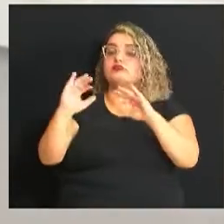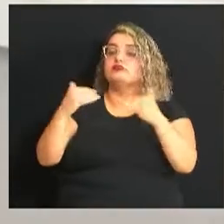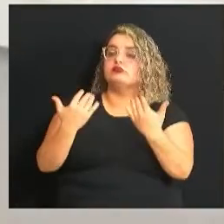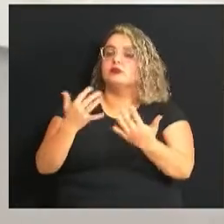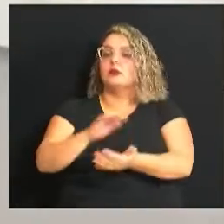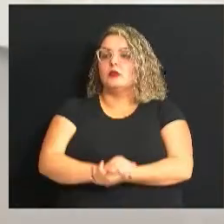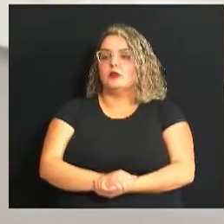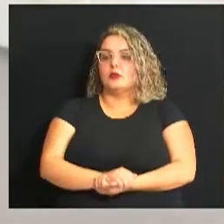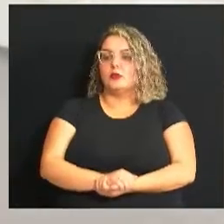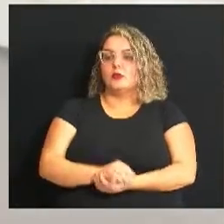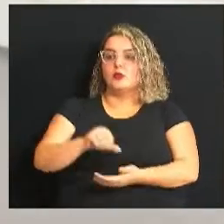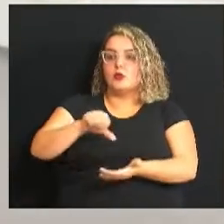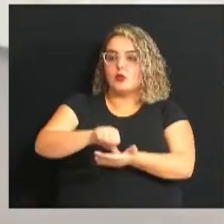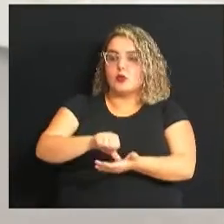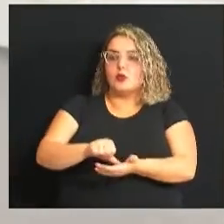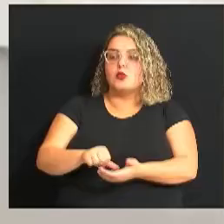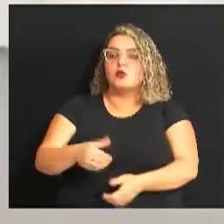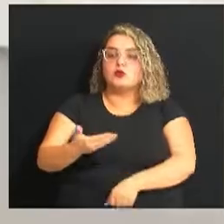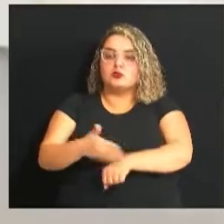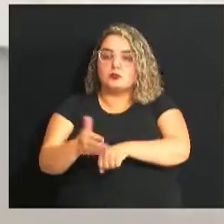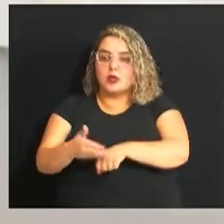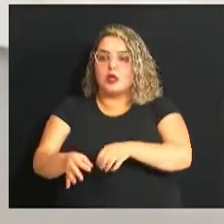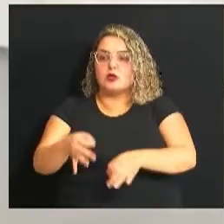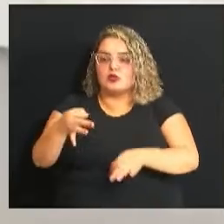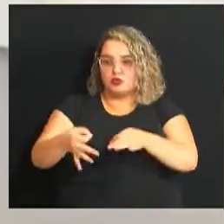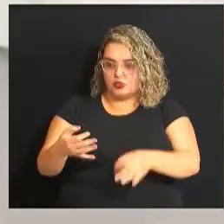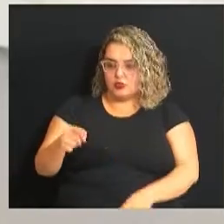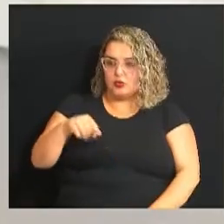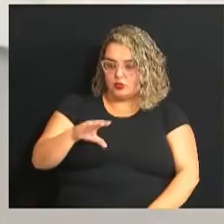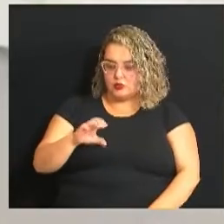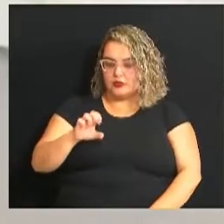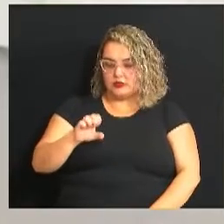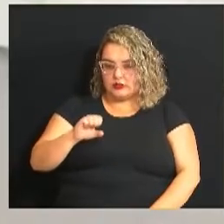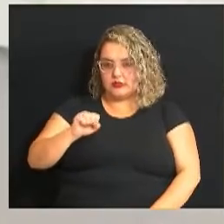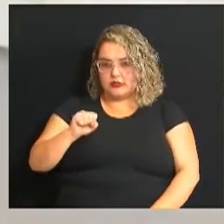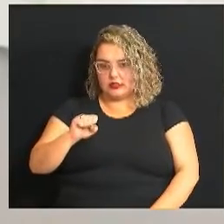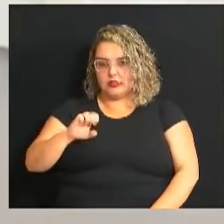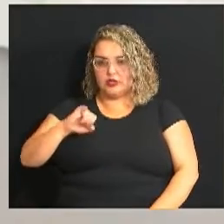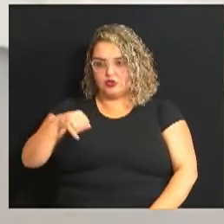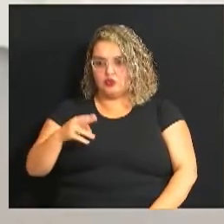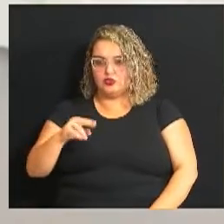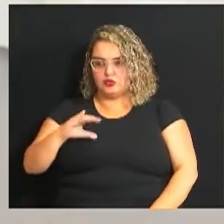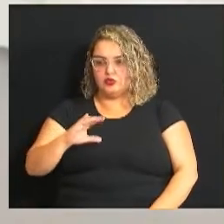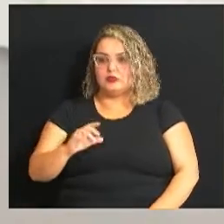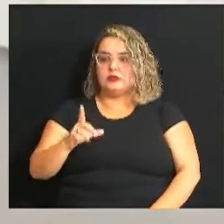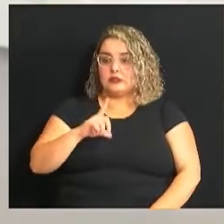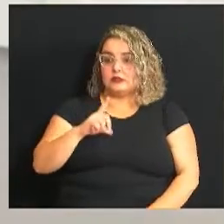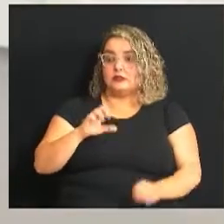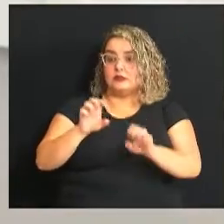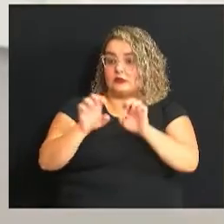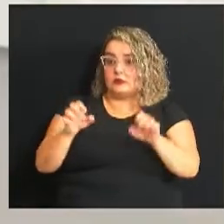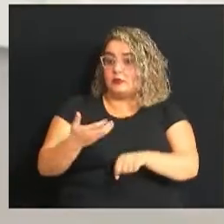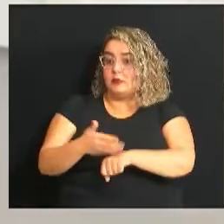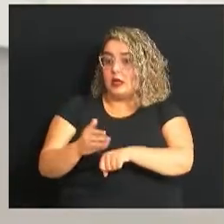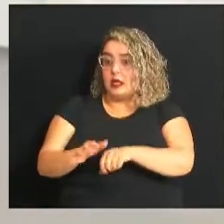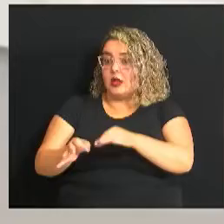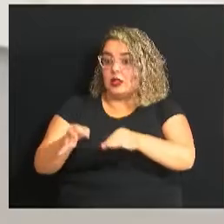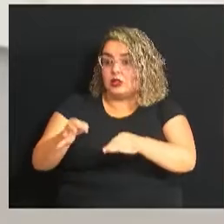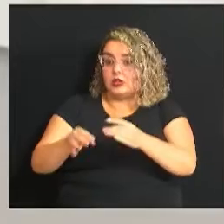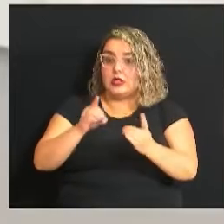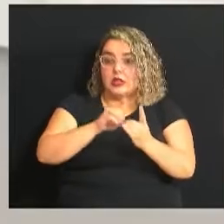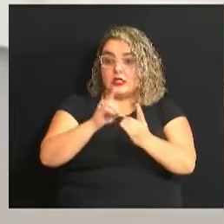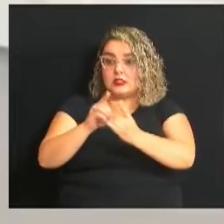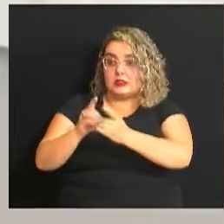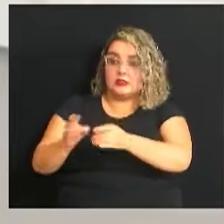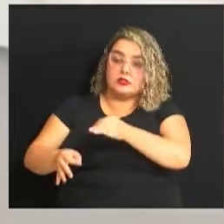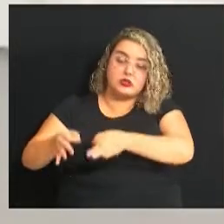nosso núcleo de prática jurídica, além do SEJUSC, né, esse posto de atendimento, nós temos também na estrutura do núcleo de prática jurídica a assistência judiciária,